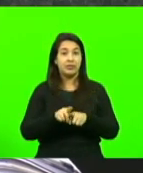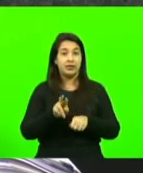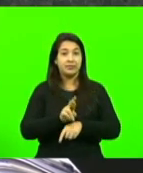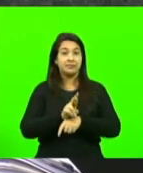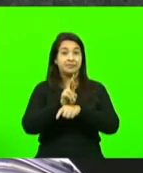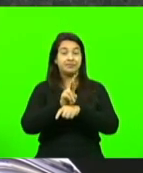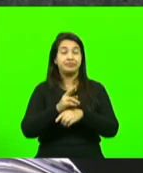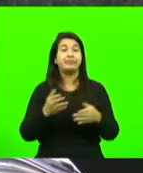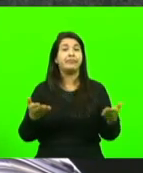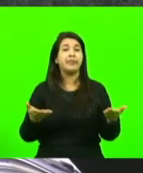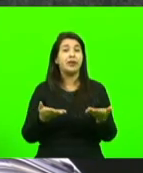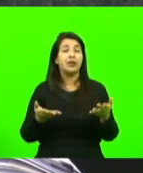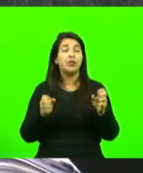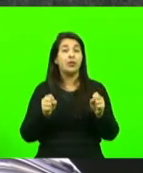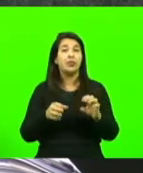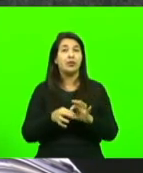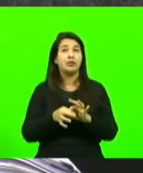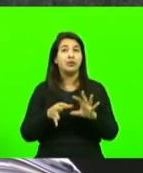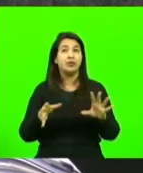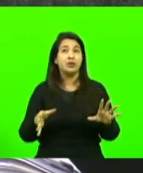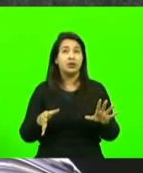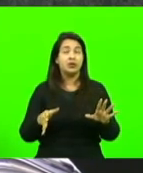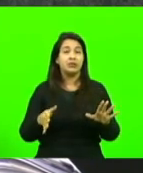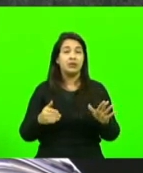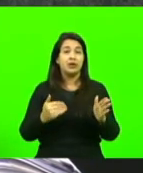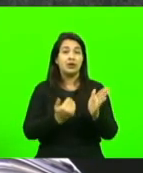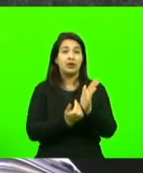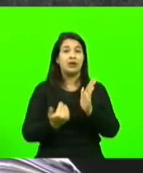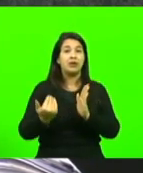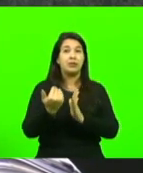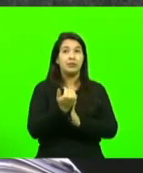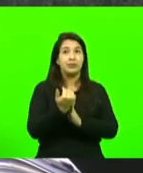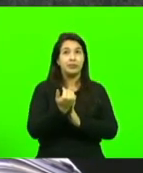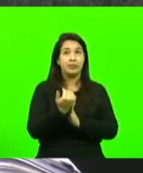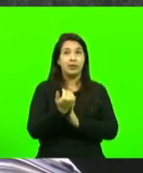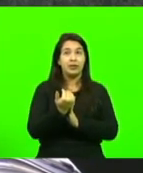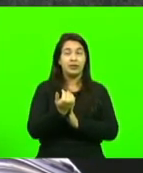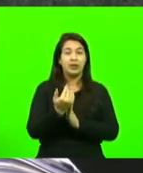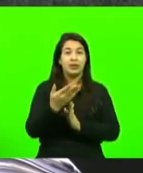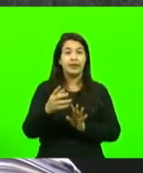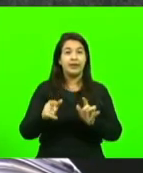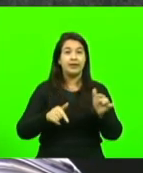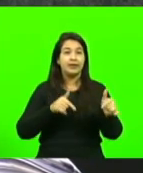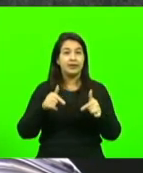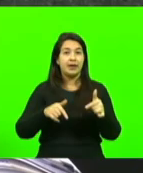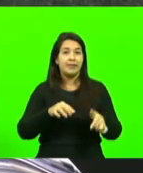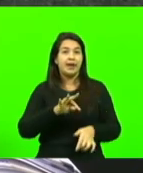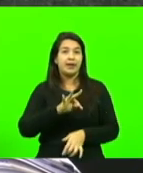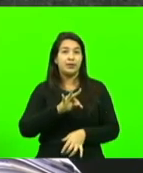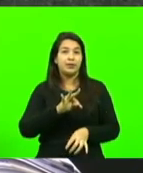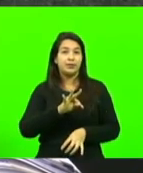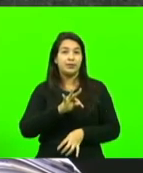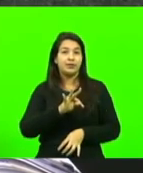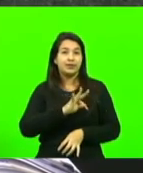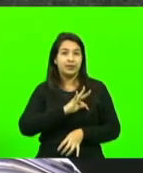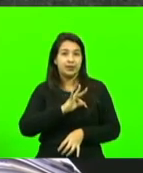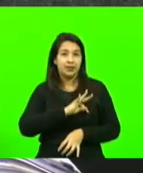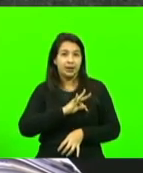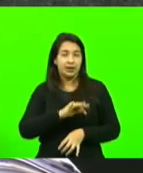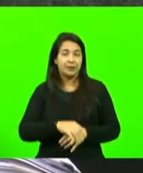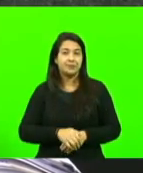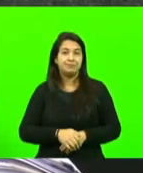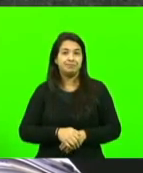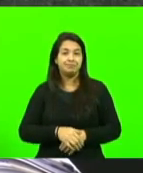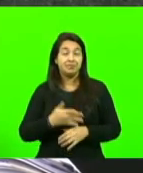se faz agora Se permitir Se estende isso para as funções de natureza técnica Então você permite que funções